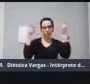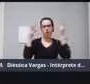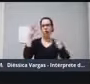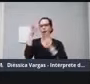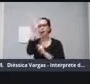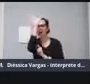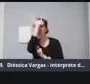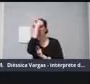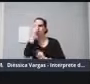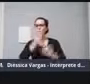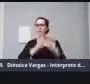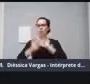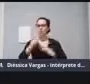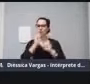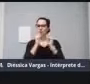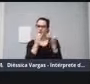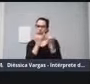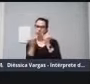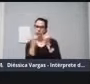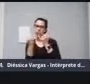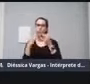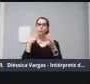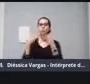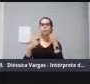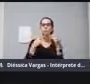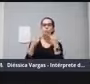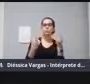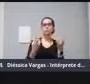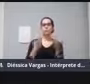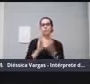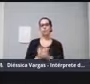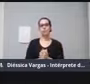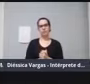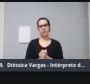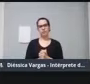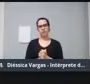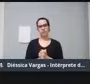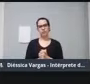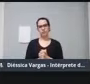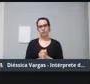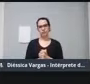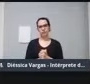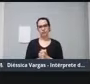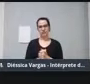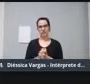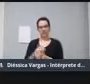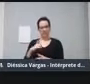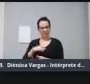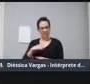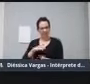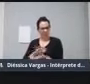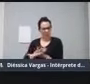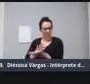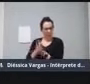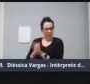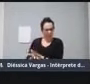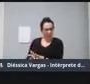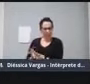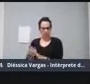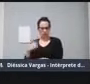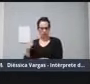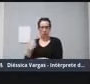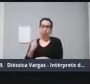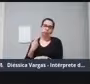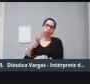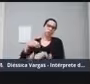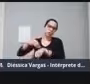essas atividades, se ainda restou alguma dúvida, se ainda restou algum tipo de preconceito, alguma coisa assim que a gente poderia trabalhar